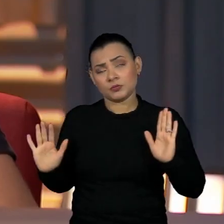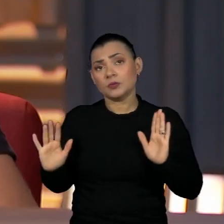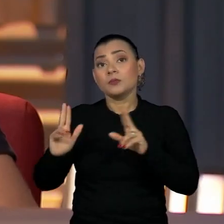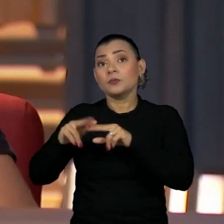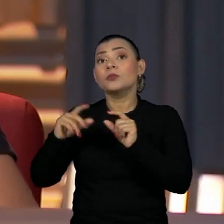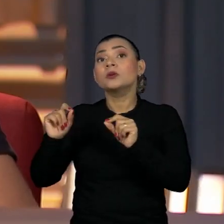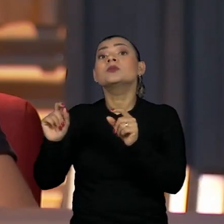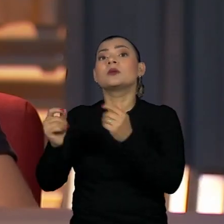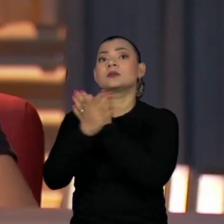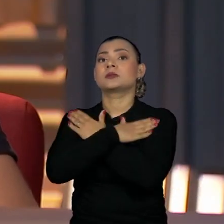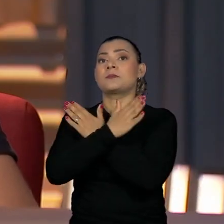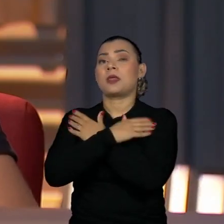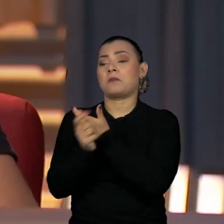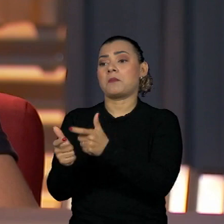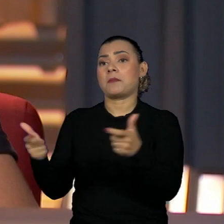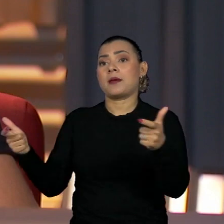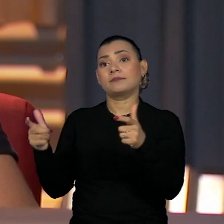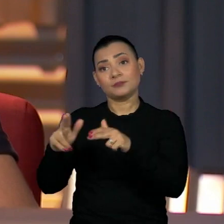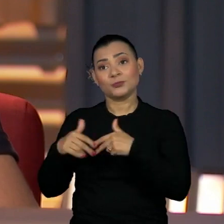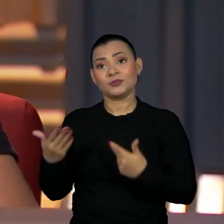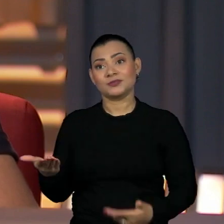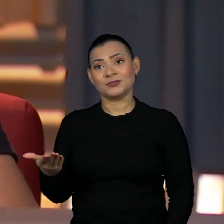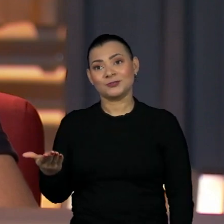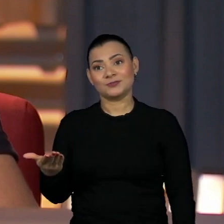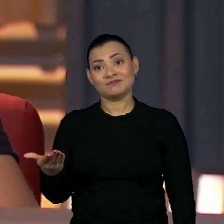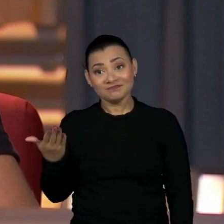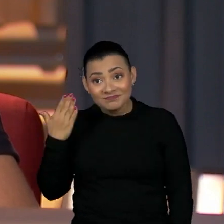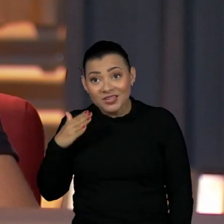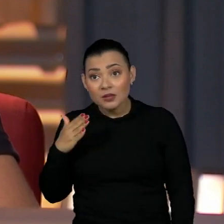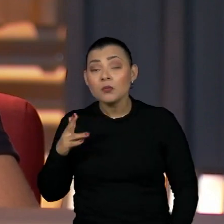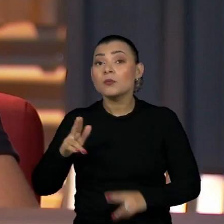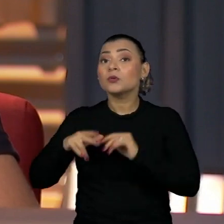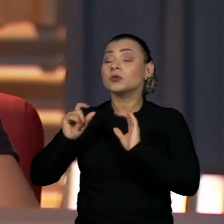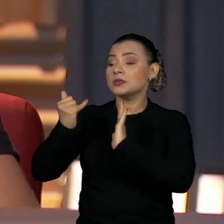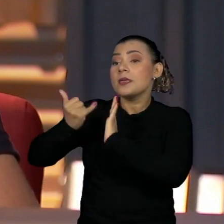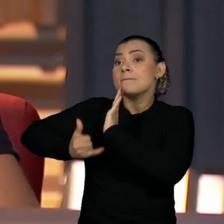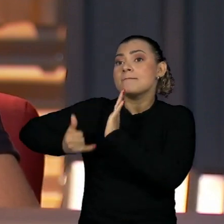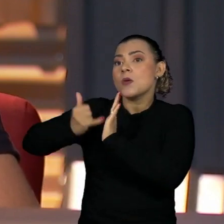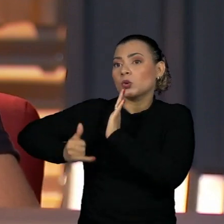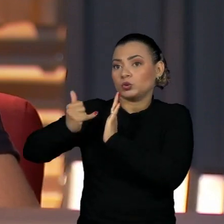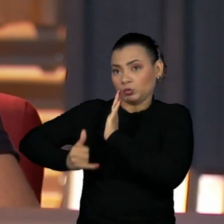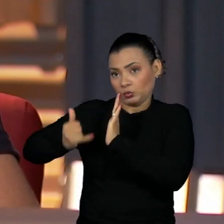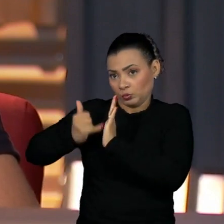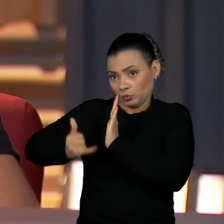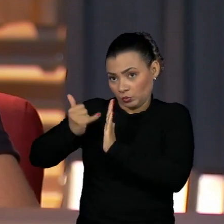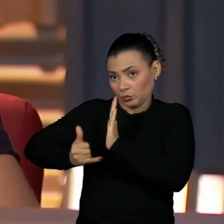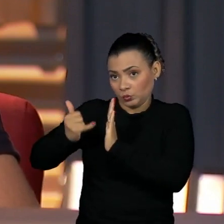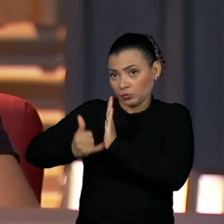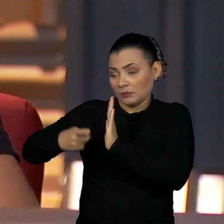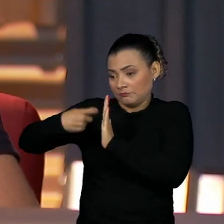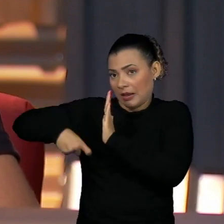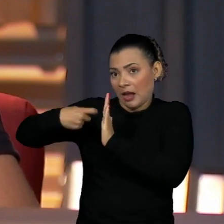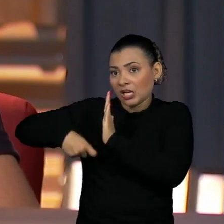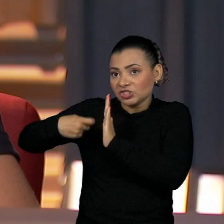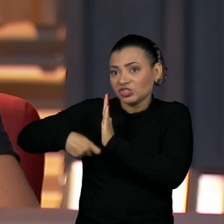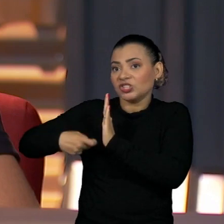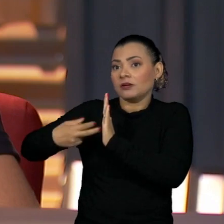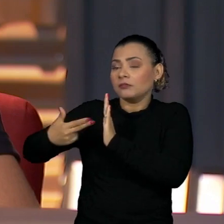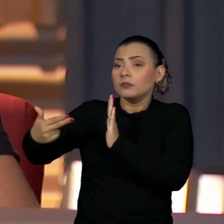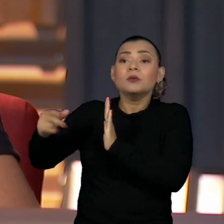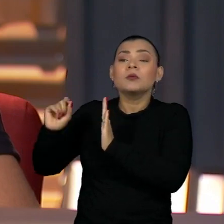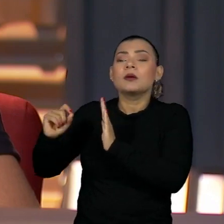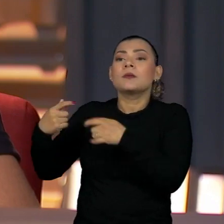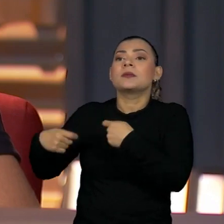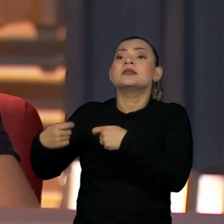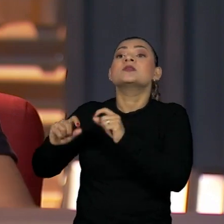desemprego. Então, eu acho que assim, quando a gente fala sobre tributo, eu acho que a gente deveria diminuir muito